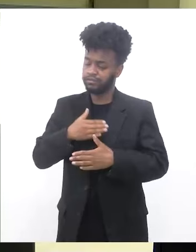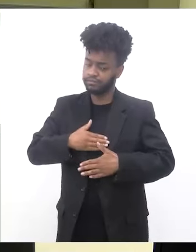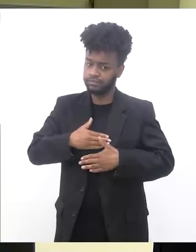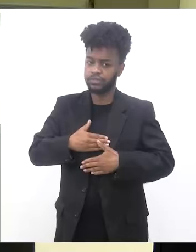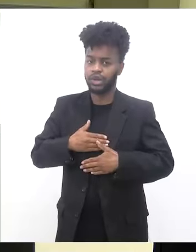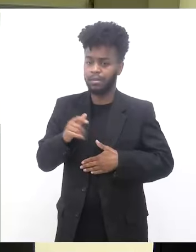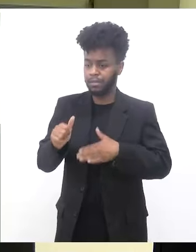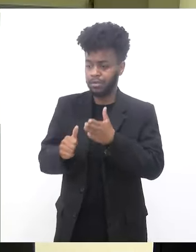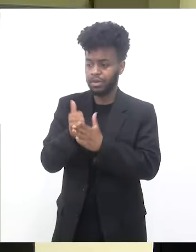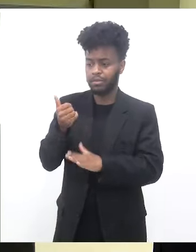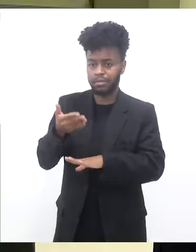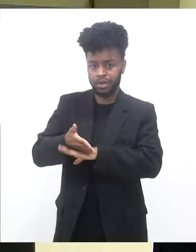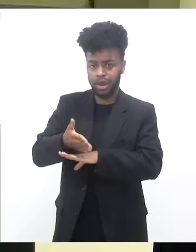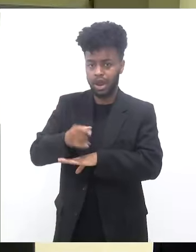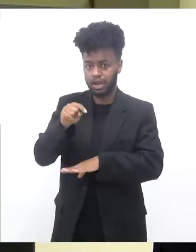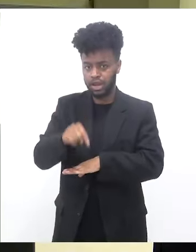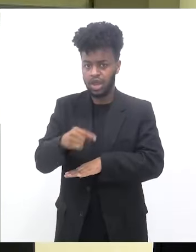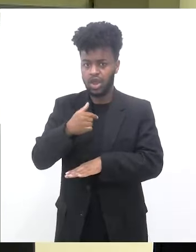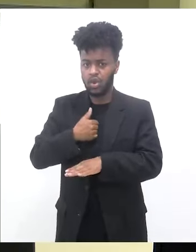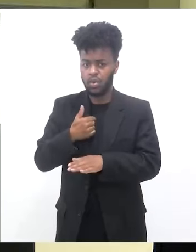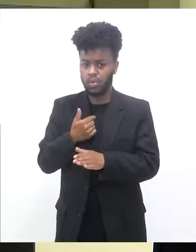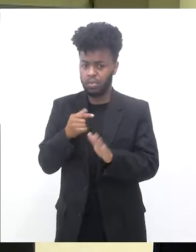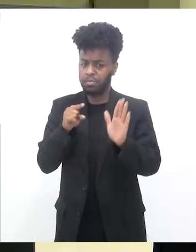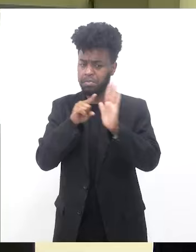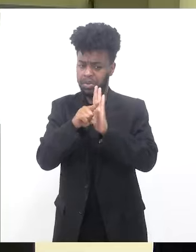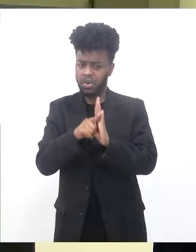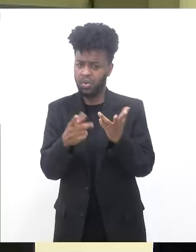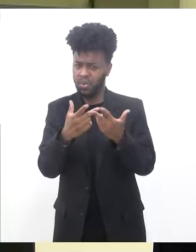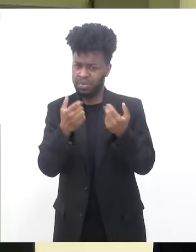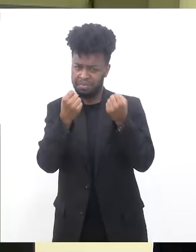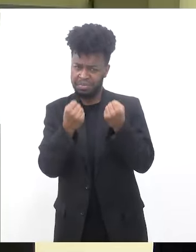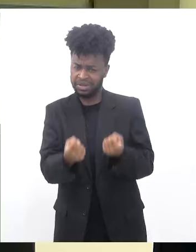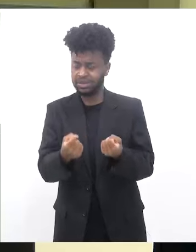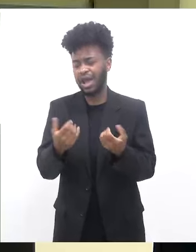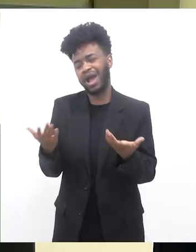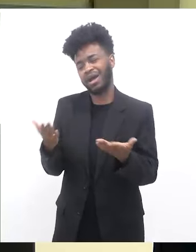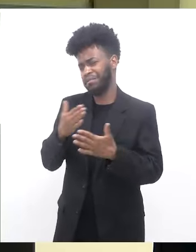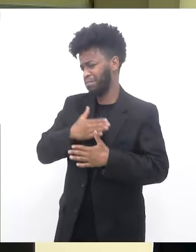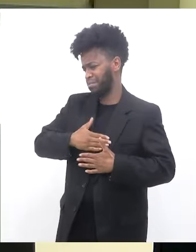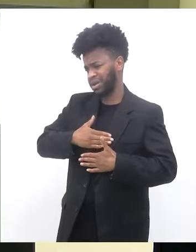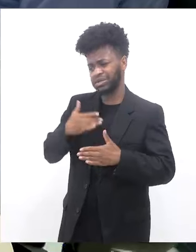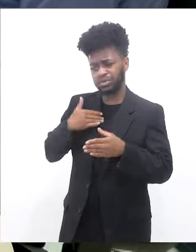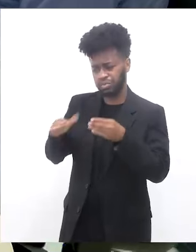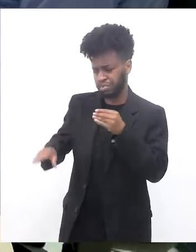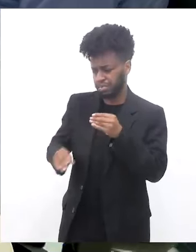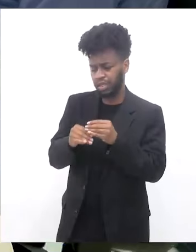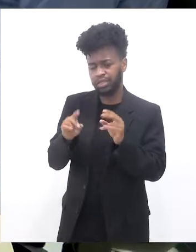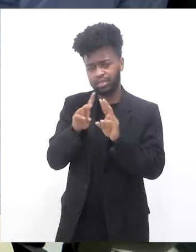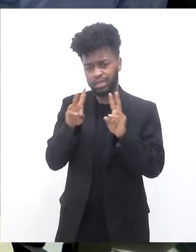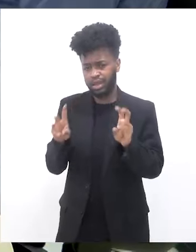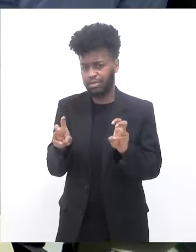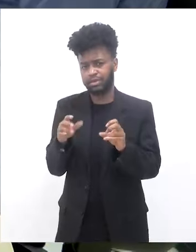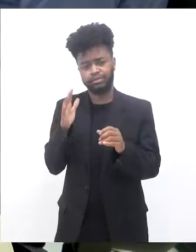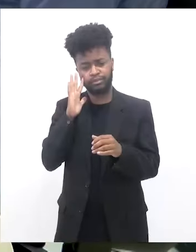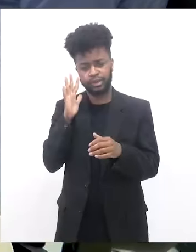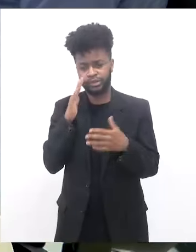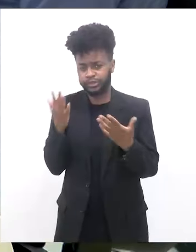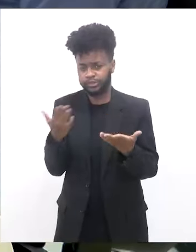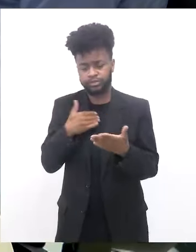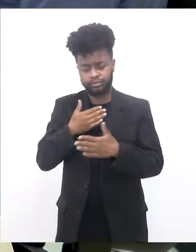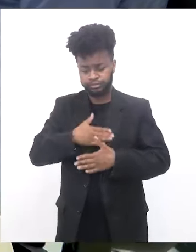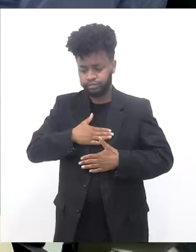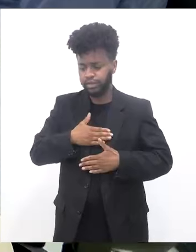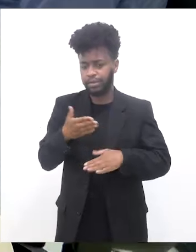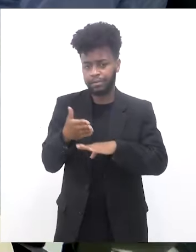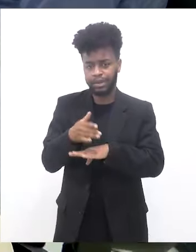Não vou começar com perguntas pesadas para você. Mas vai ser um prazer complementar o assunto, imagina. E é um prazer estar